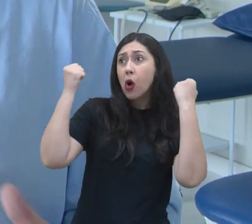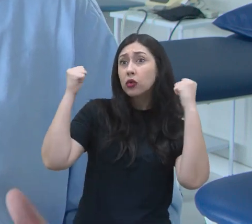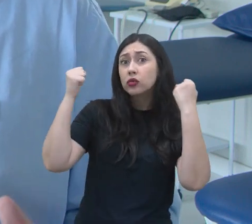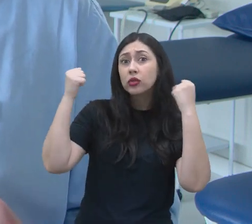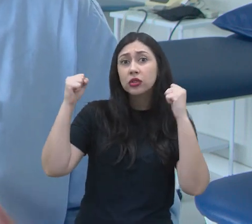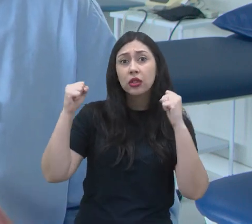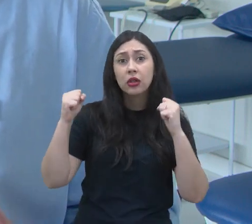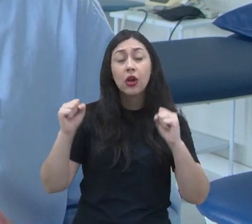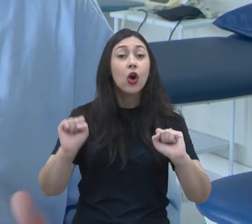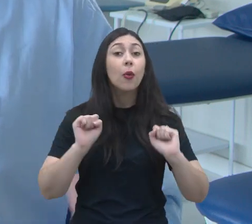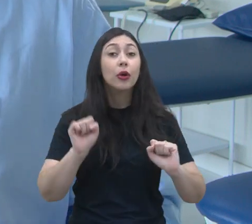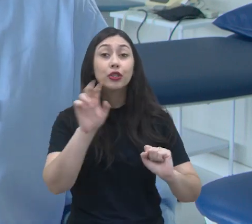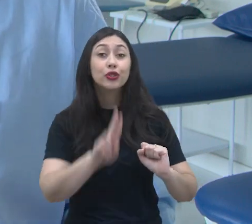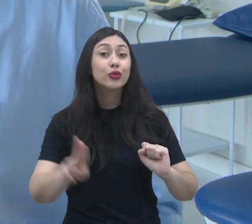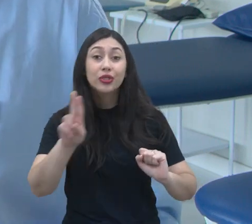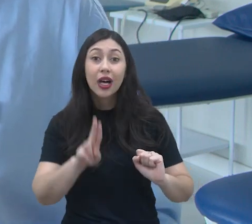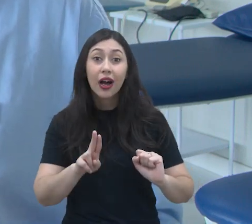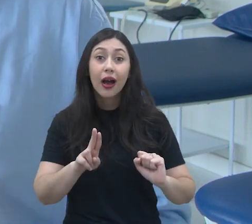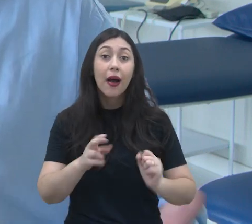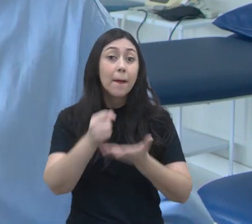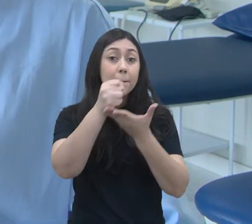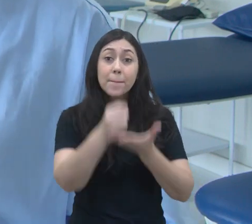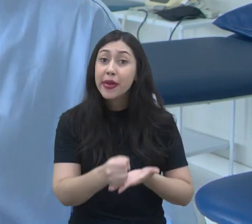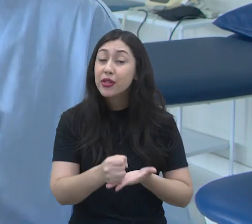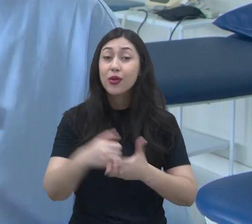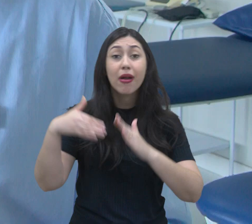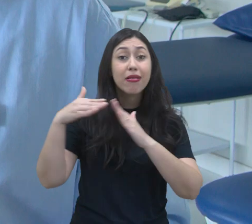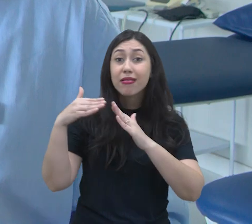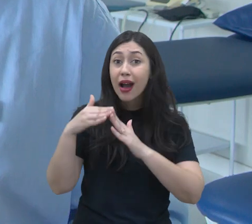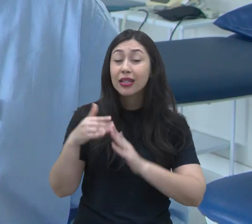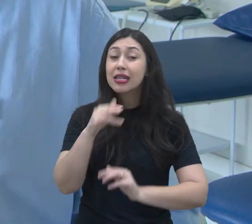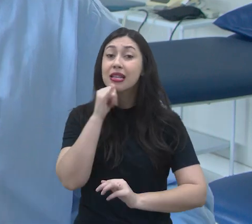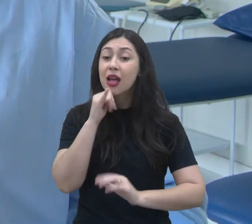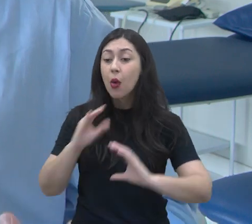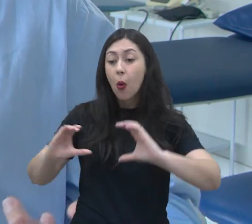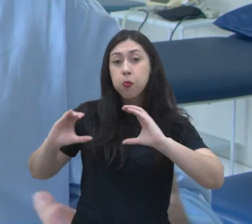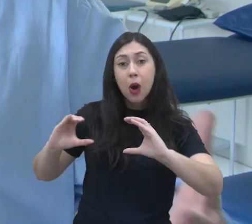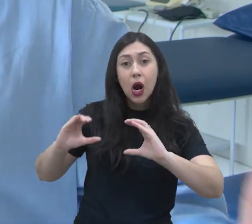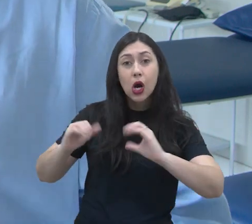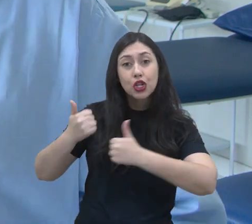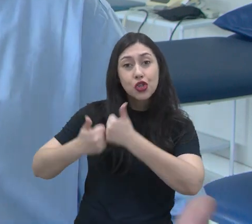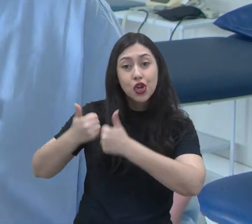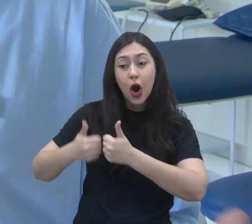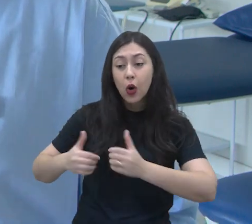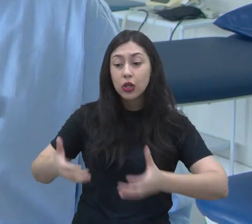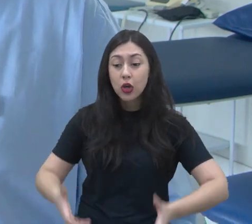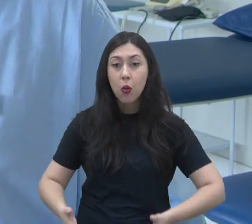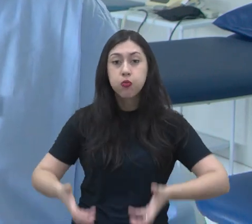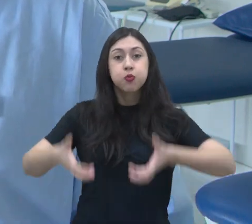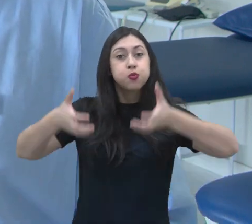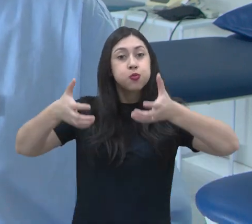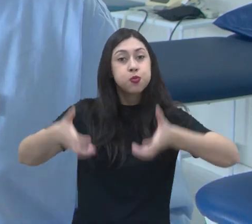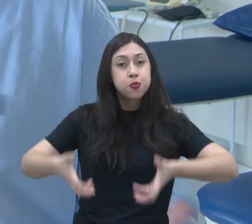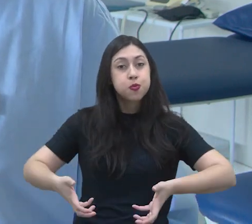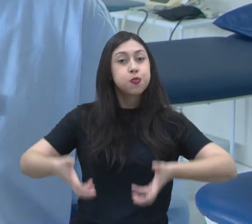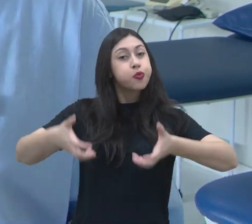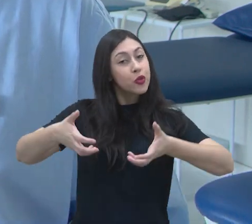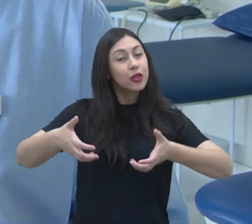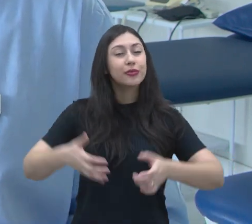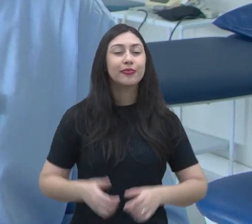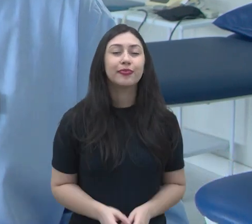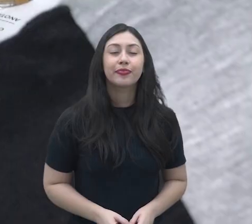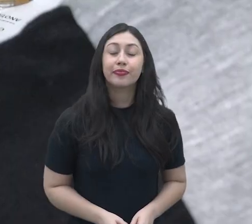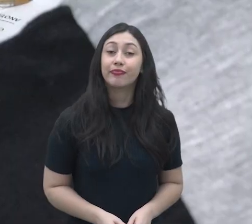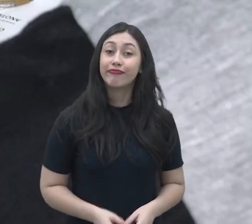de musculação. Um saquinho de arroz, um saco de feijão, o que você consiga ter uma sobrecarga além